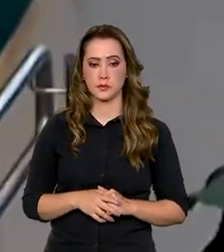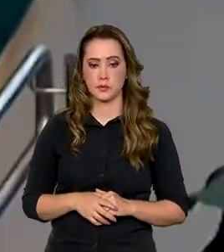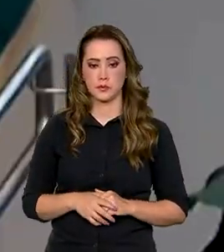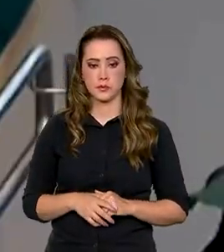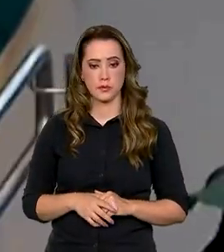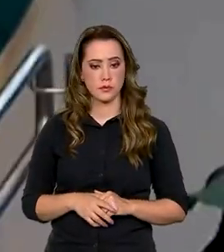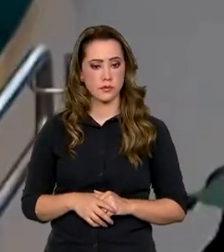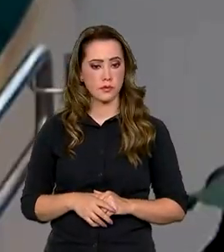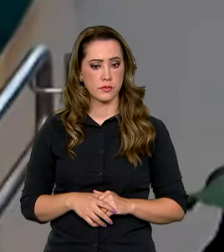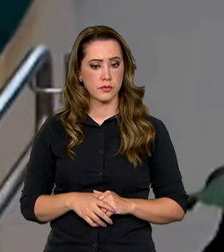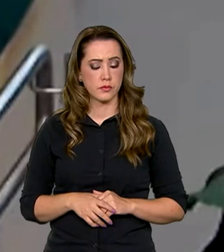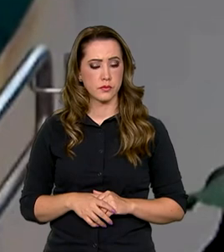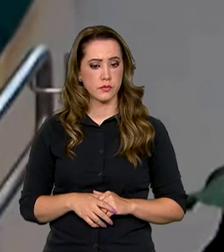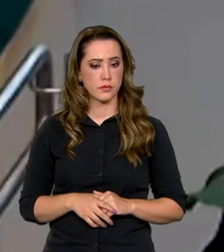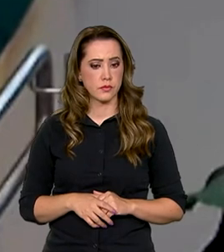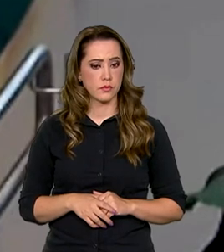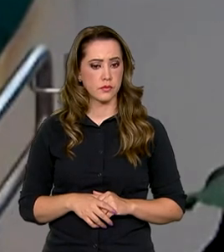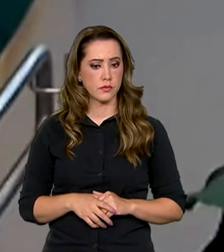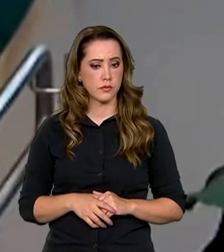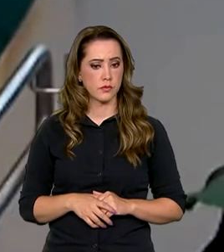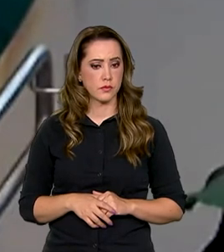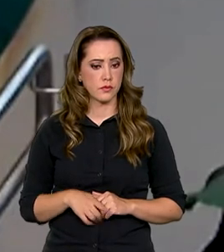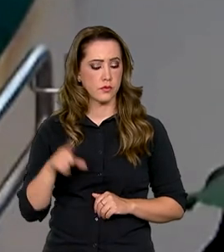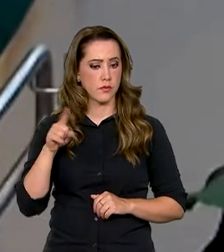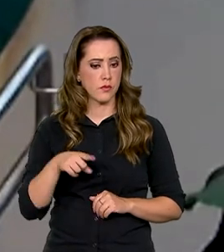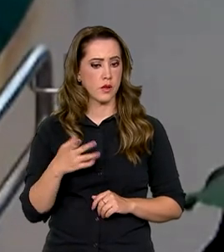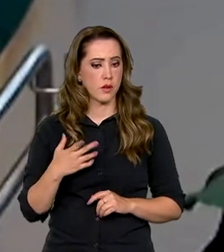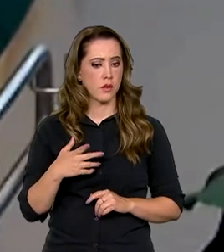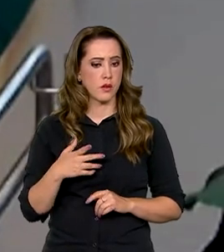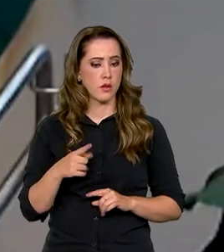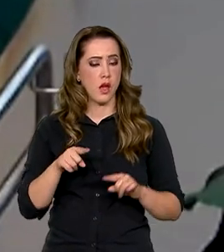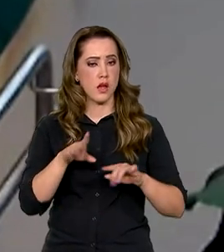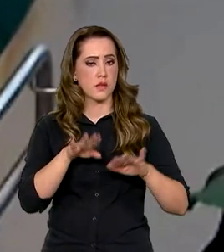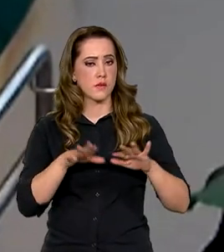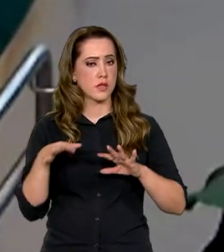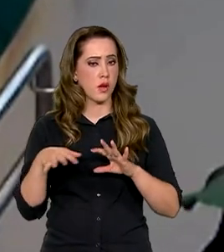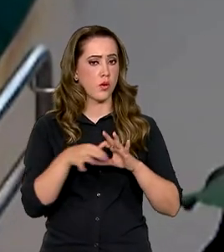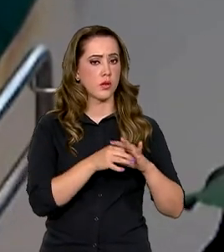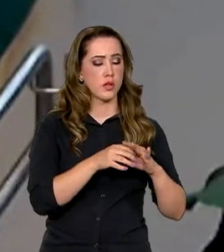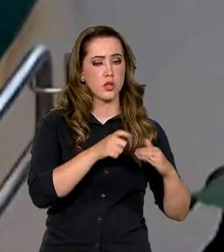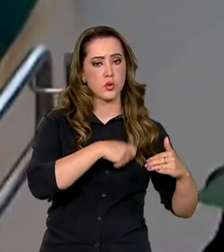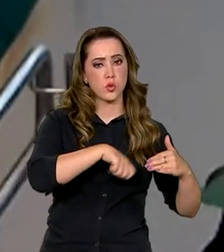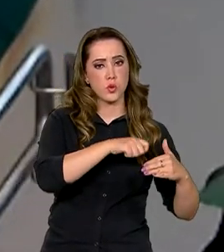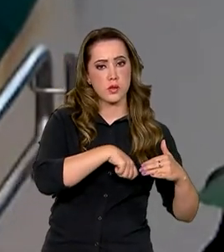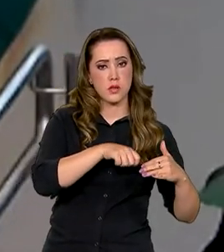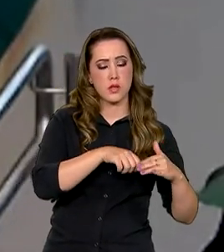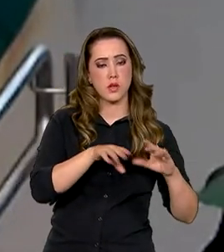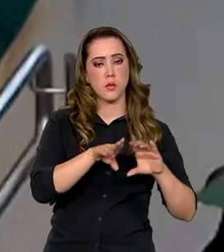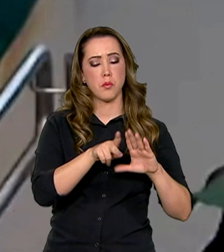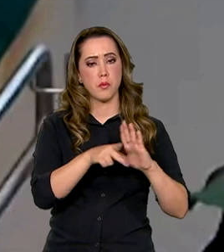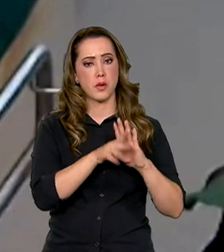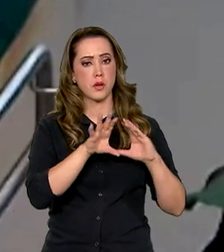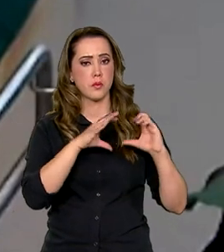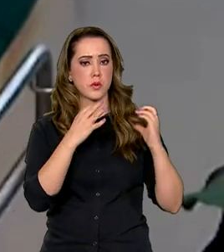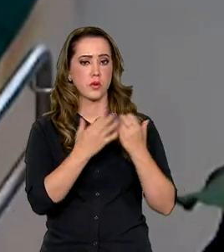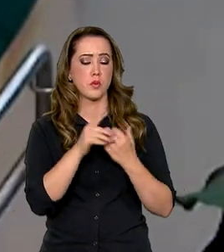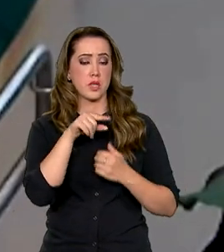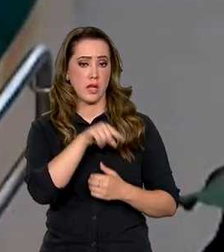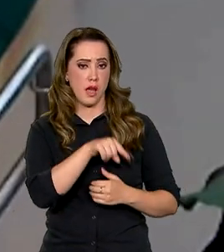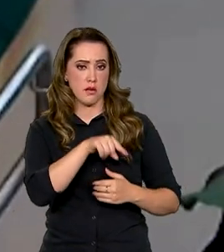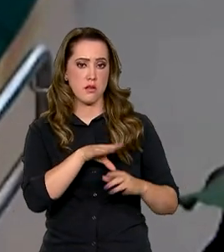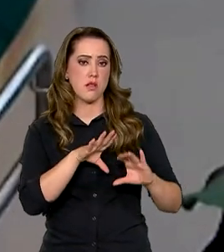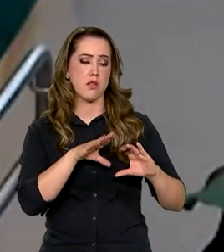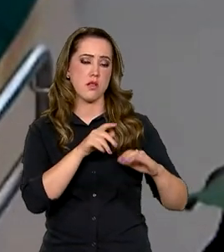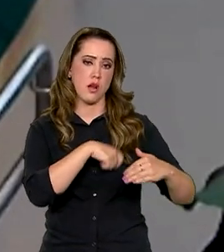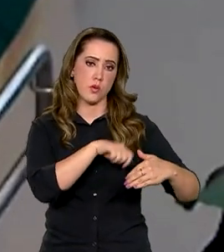essas hortas estão vinculadas, ministro, a uma cozinha comunitária, e nessa cozinha comunitária ali, as